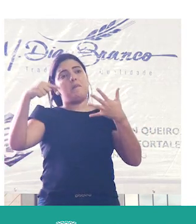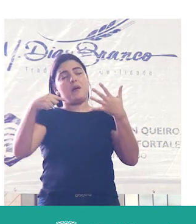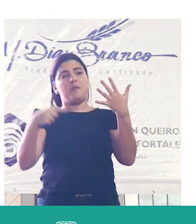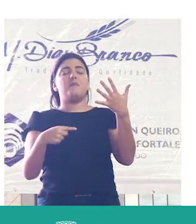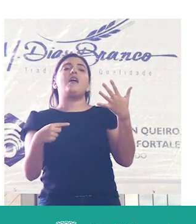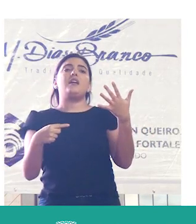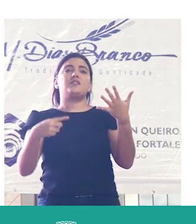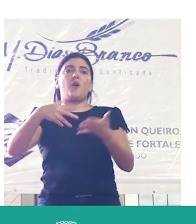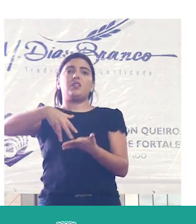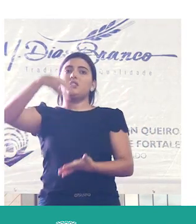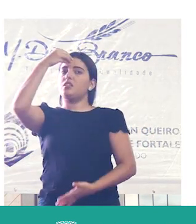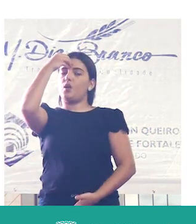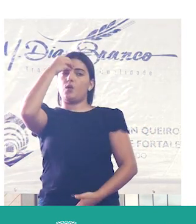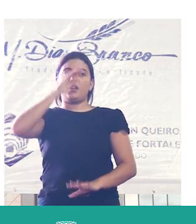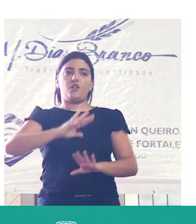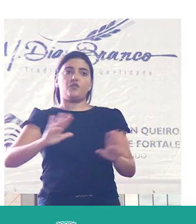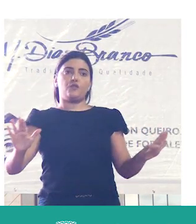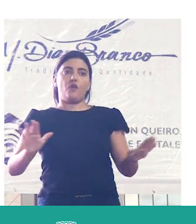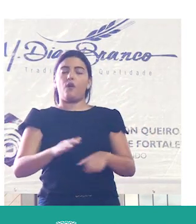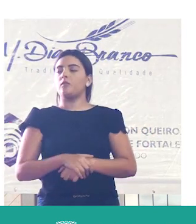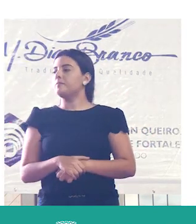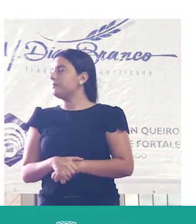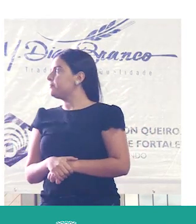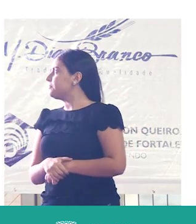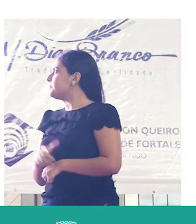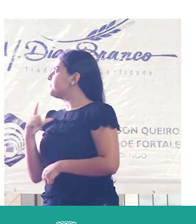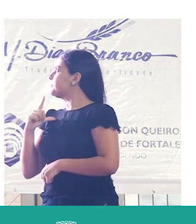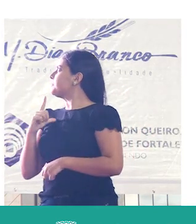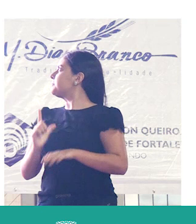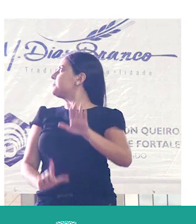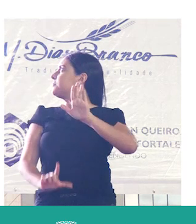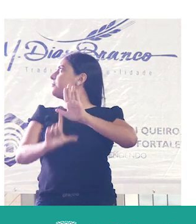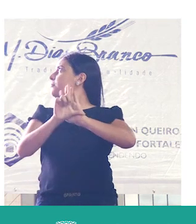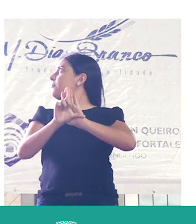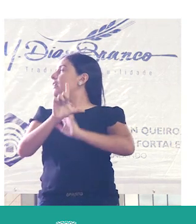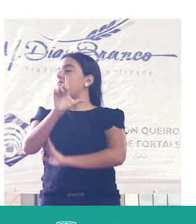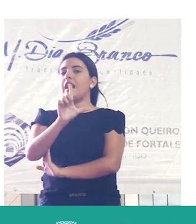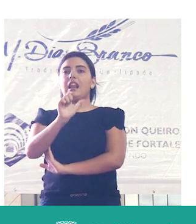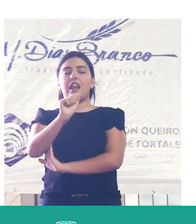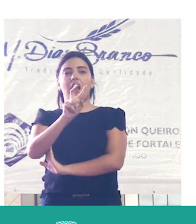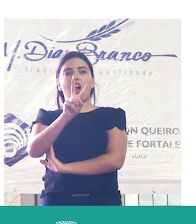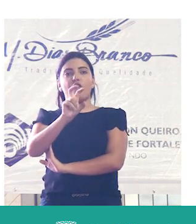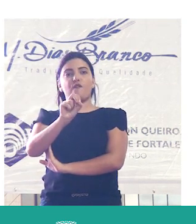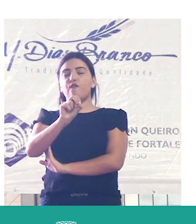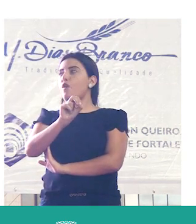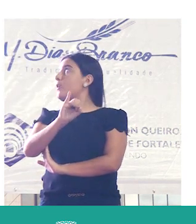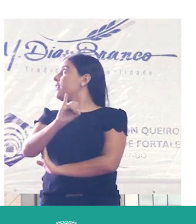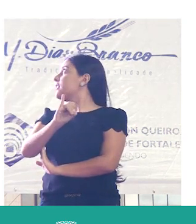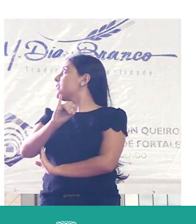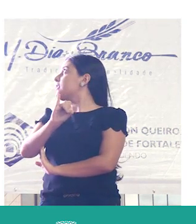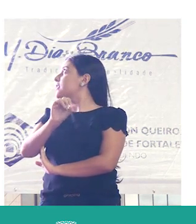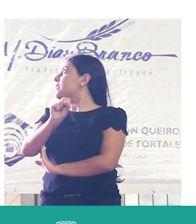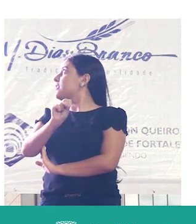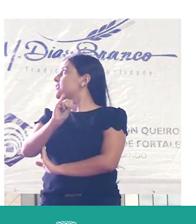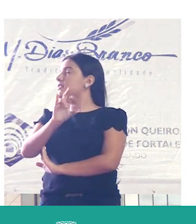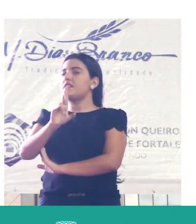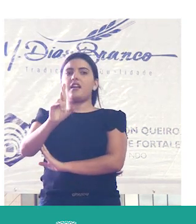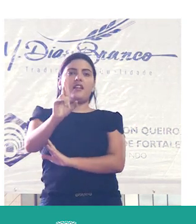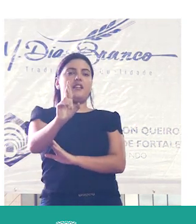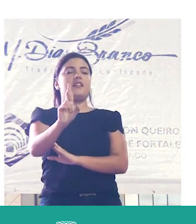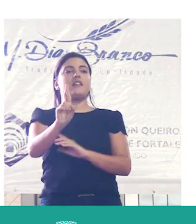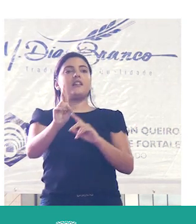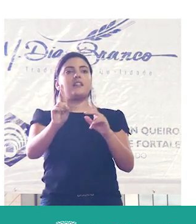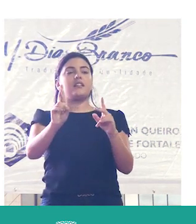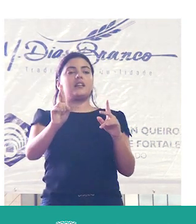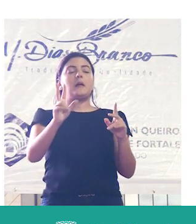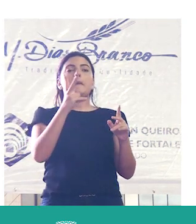fundamentar cientificamente o assunto. Existe uma lei chamada Lei de Lavoisier. Quem nunca já ouviu